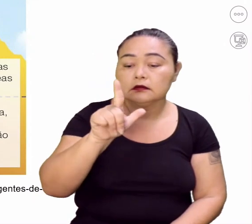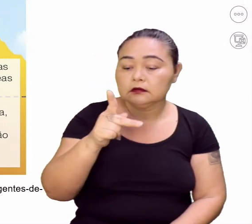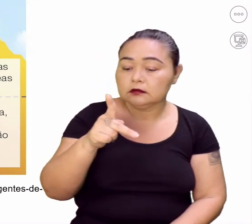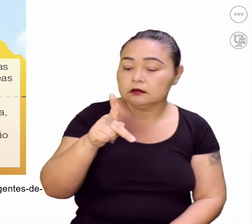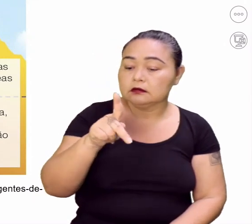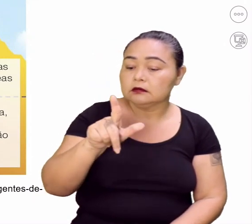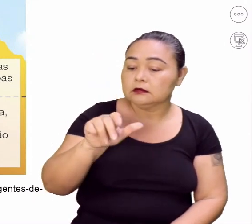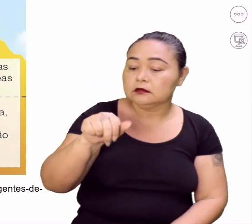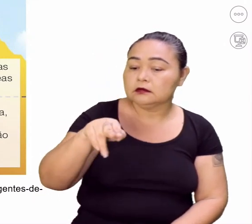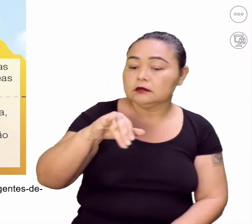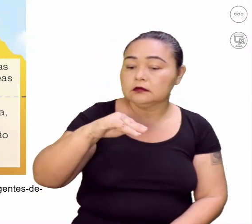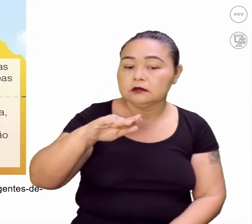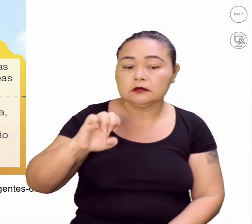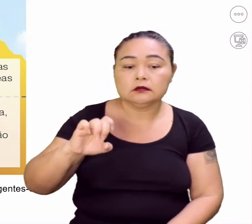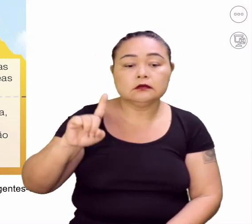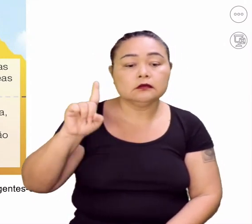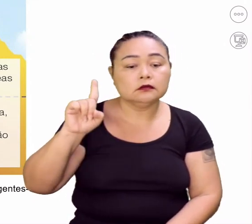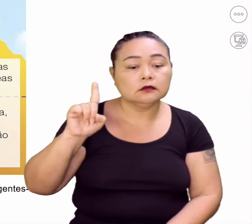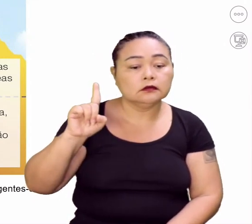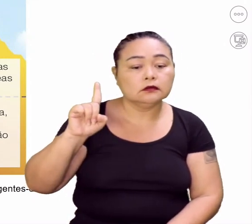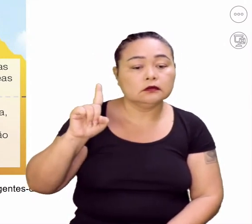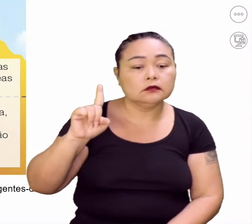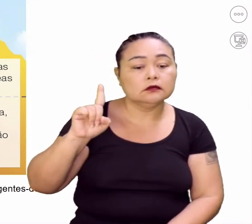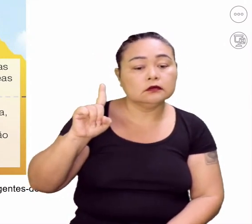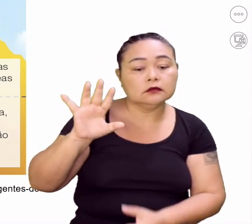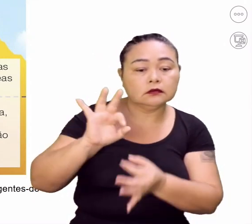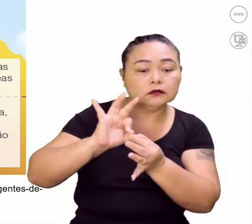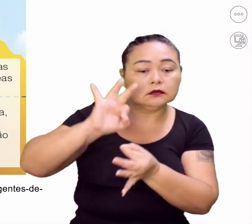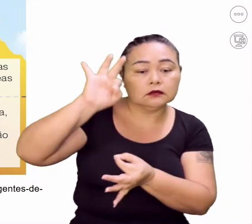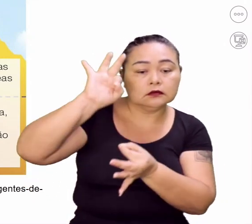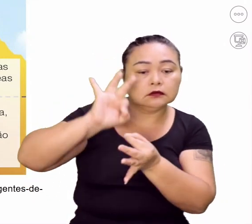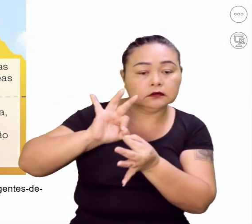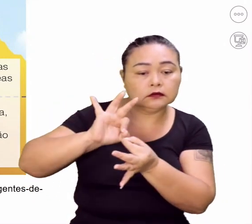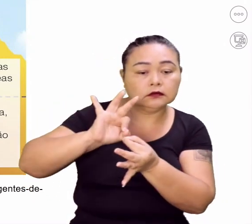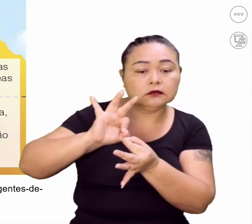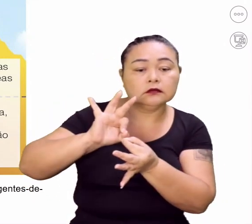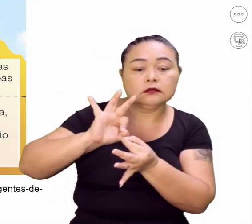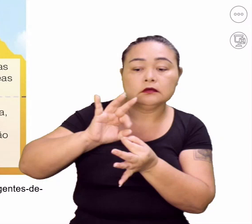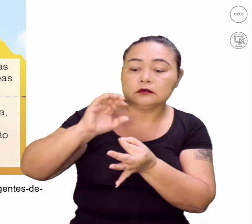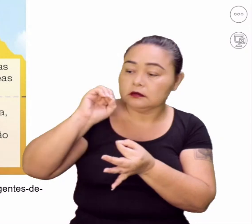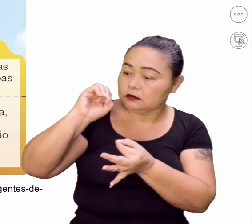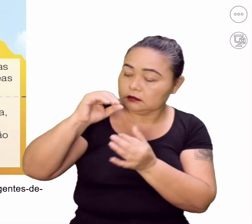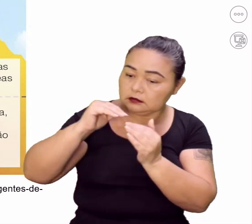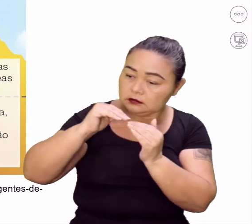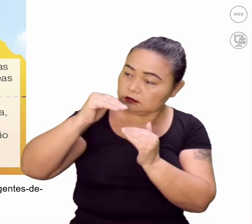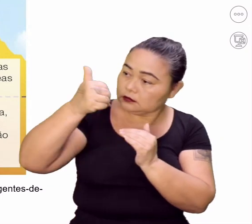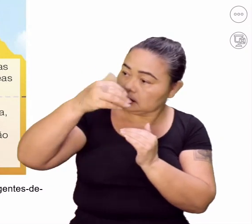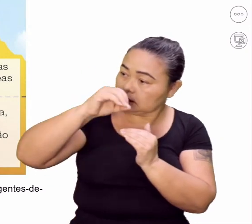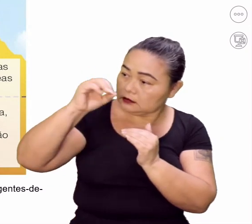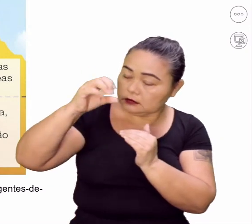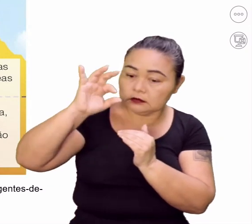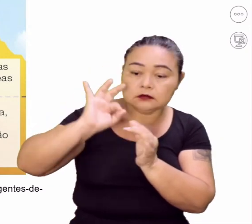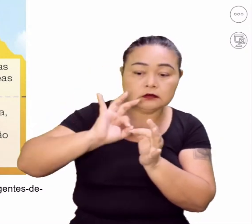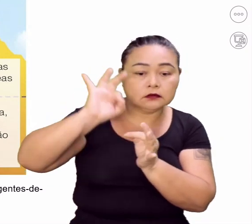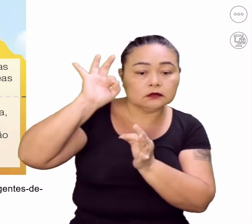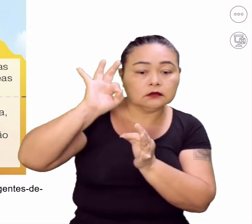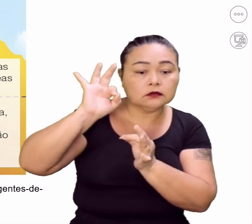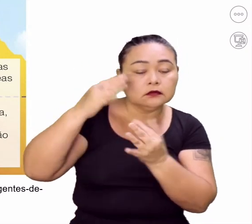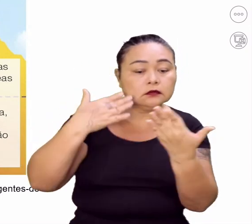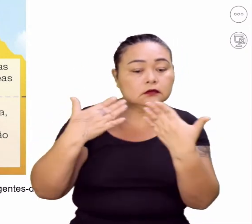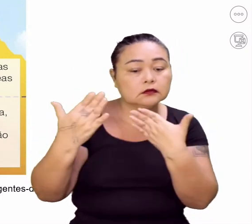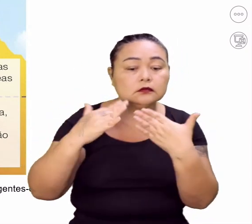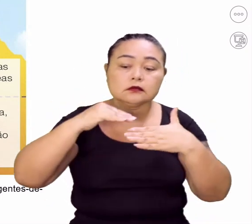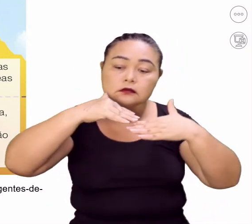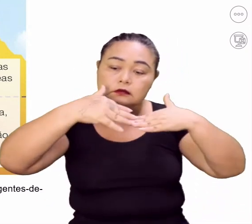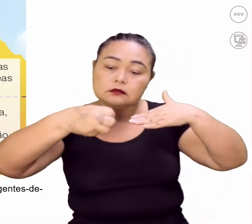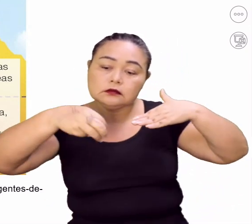material. Planícies, ó, a gente vai ter altitude de 0 até 100 metros em relação ao nível